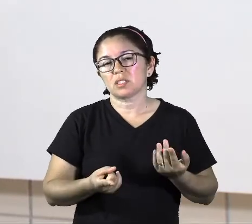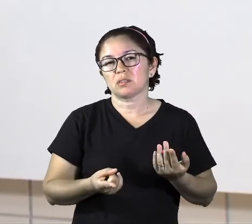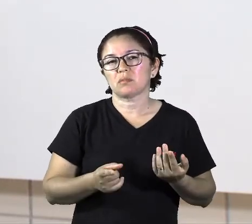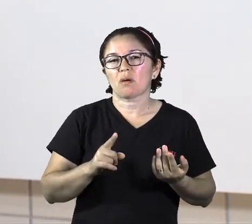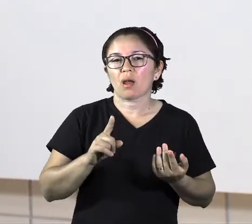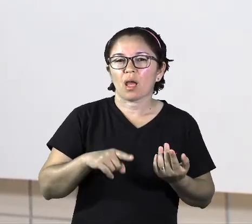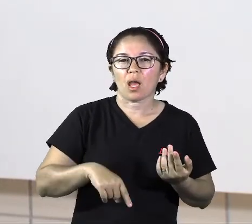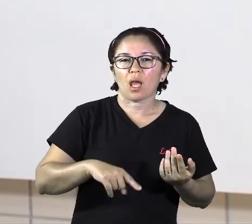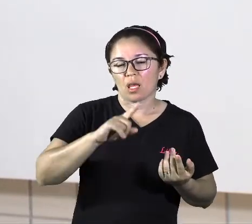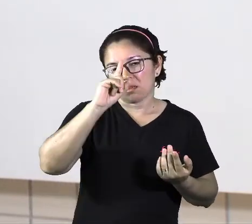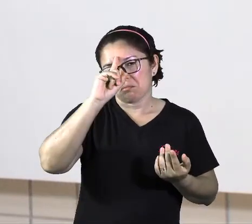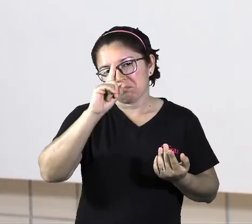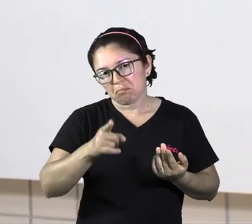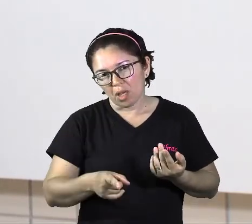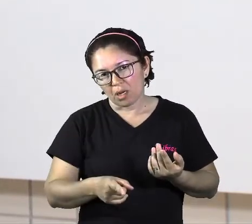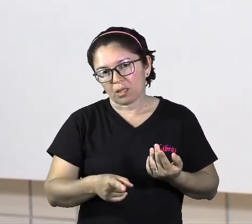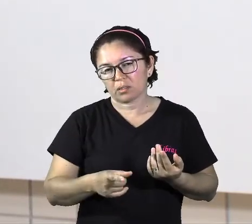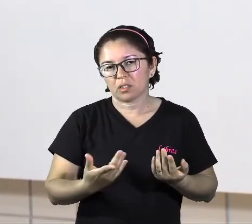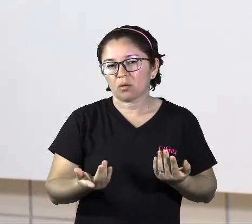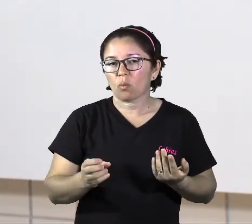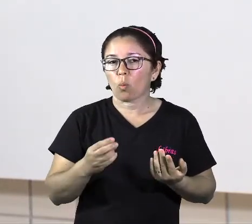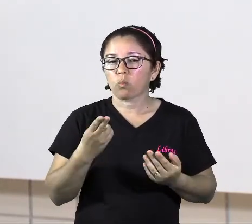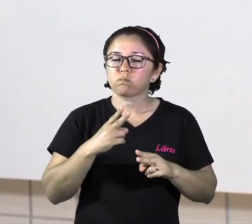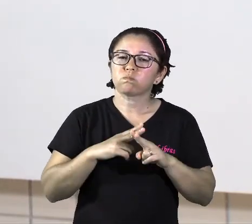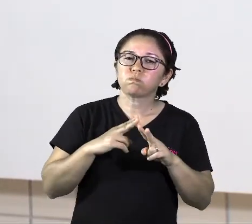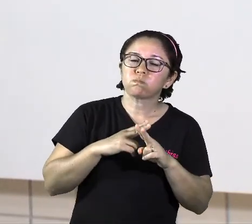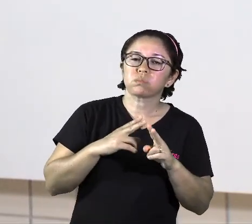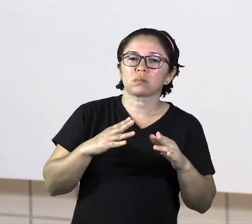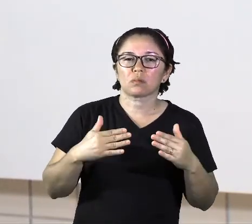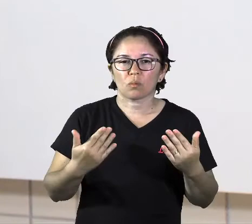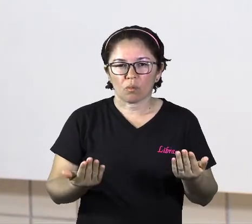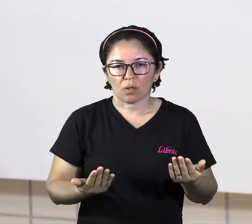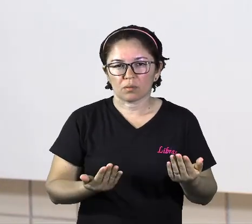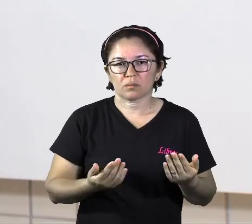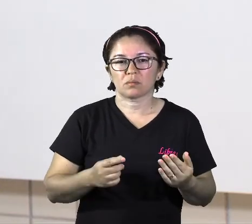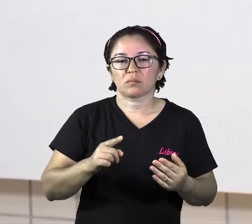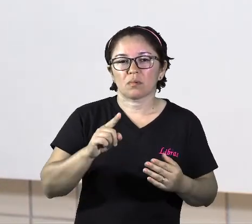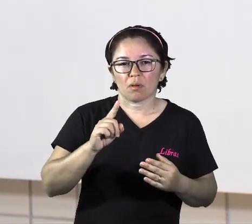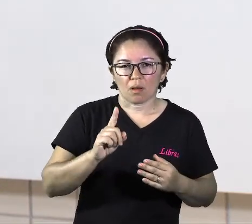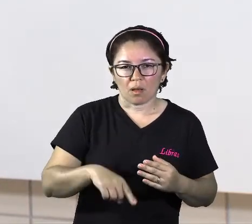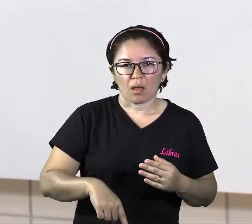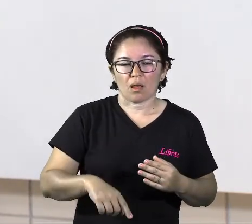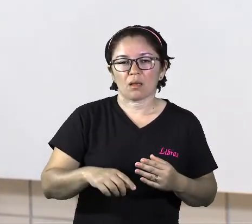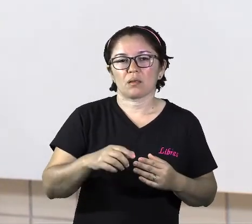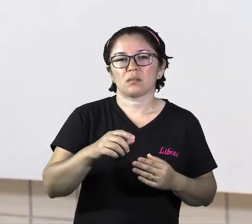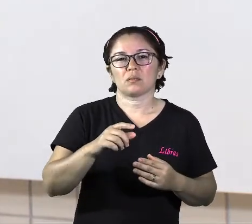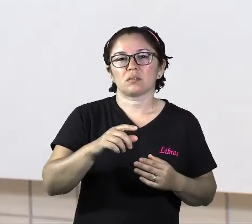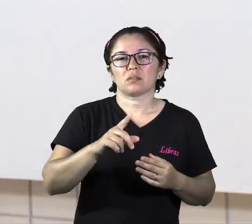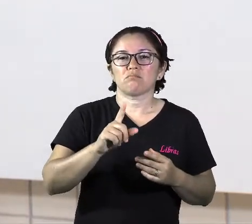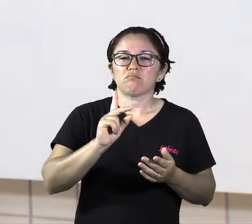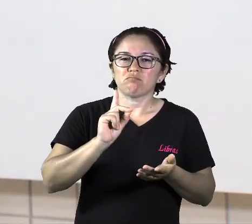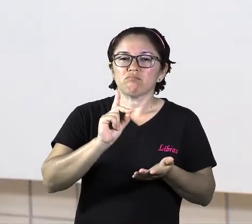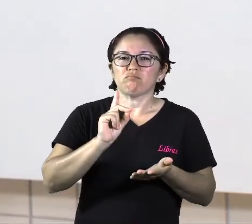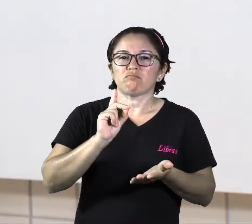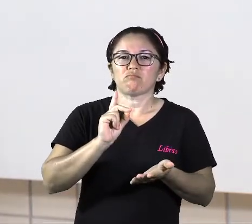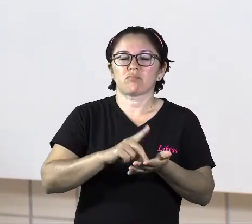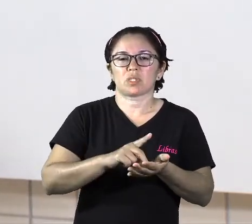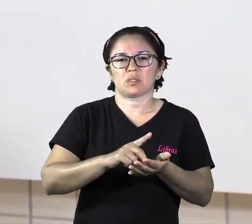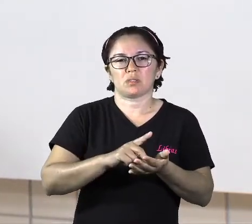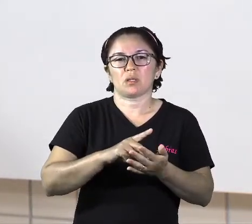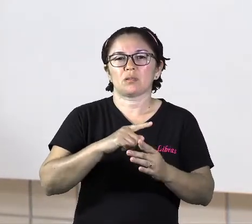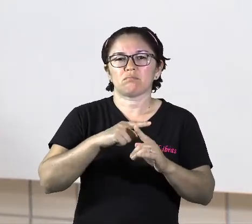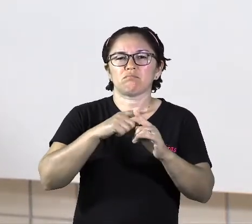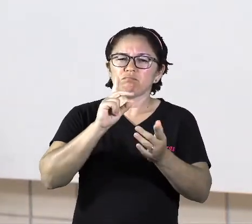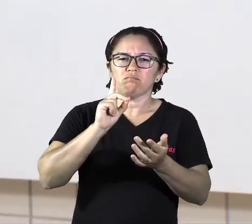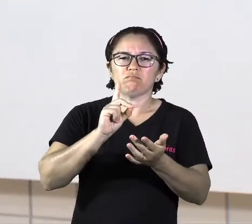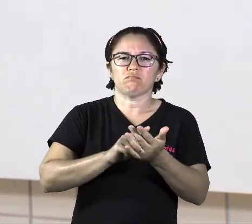modo? Imperativo o quê? Afirmativo. Questão aí, a resposta letra B.